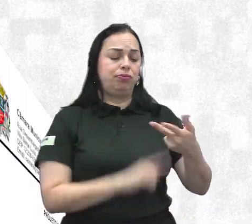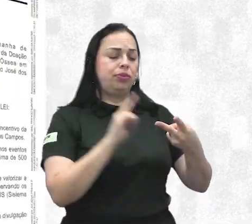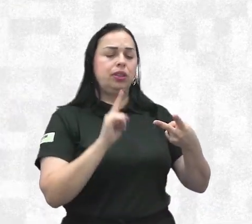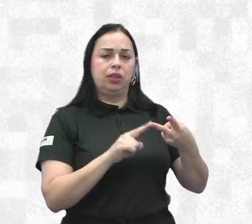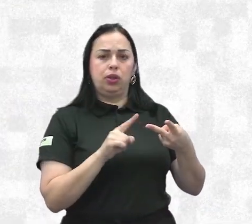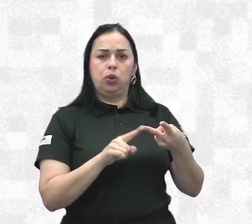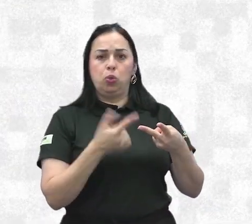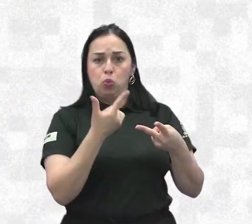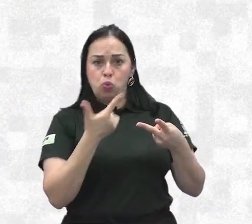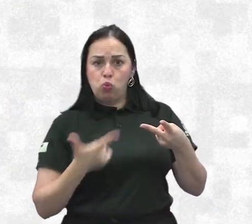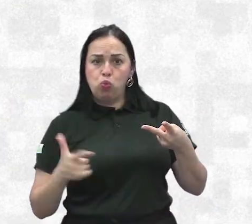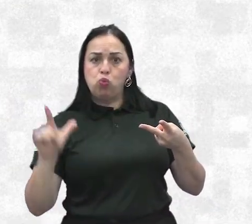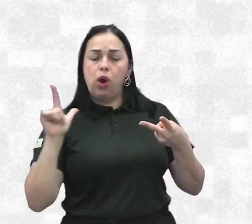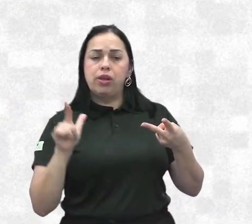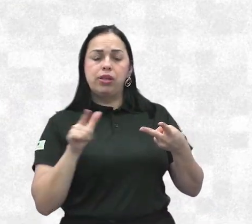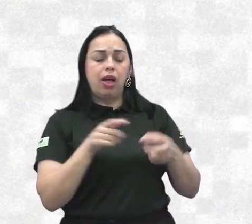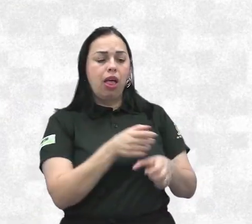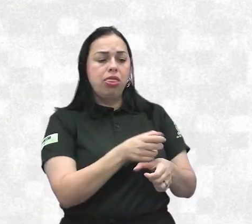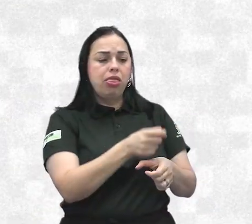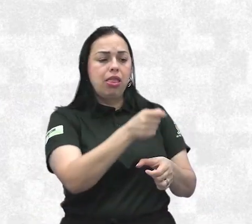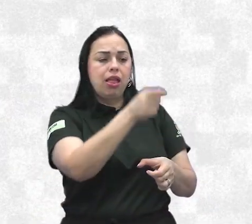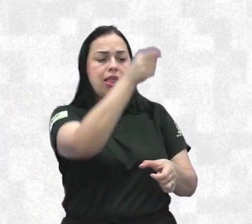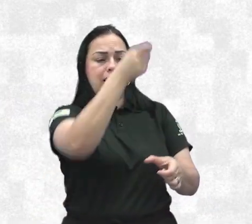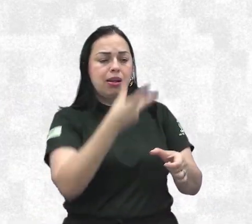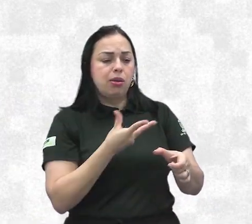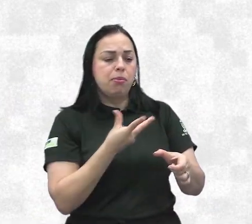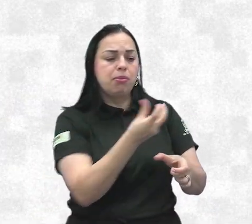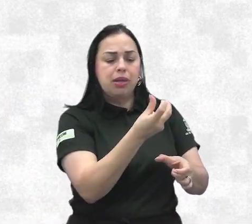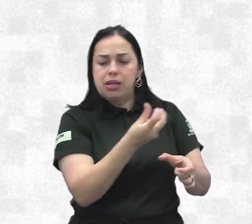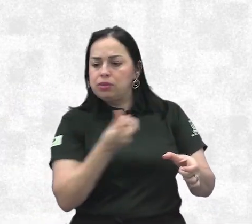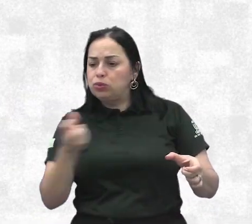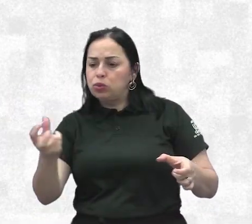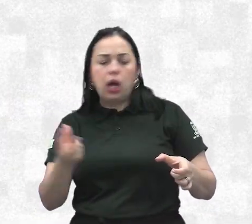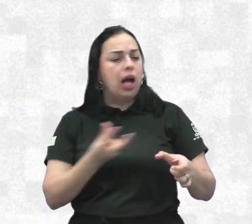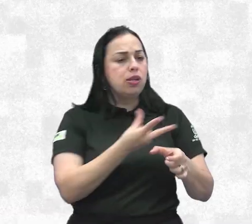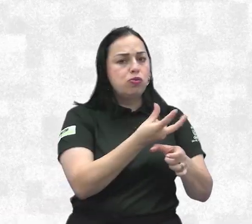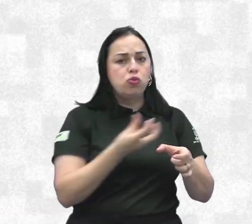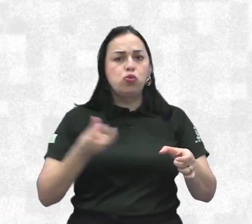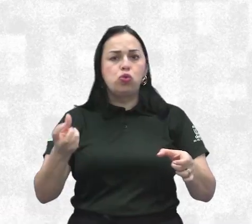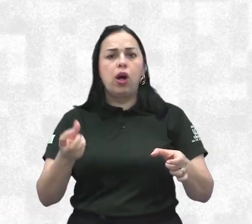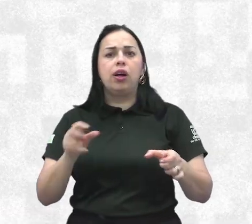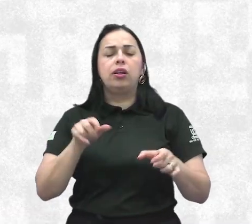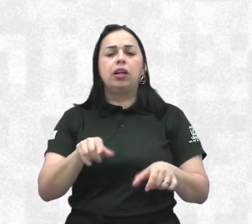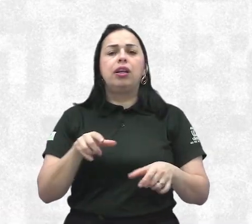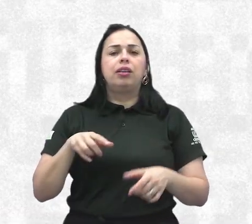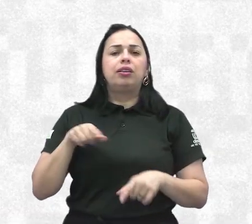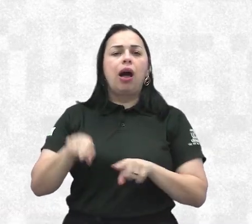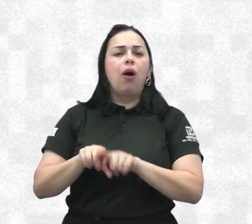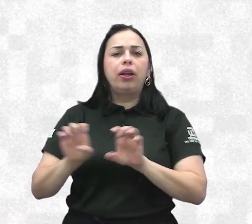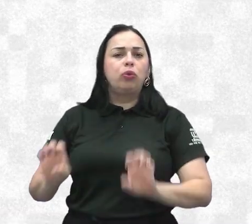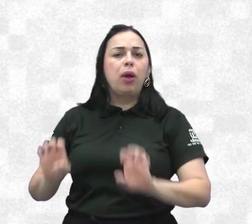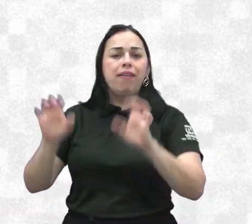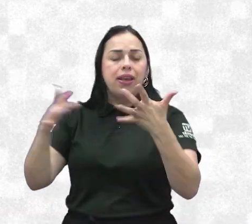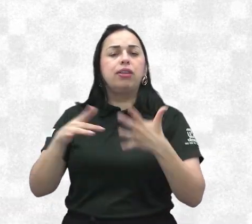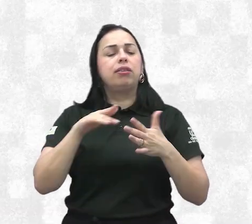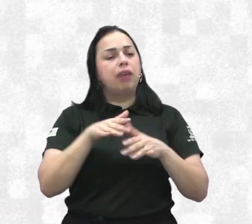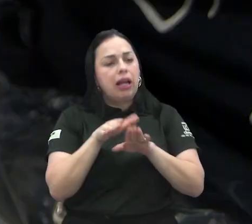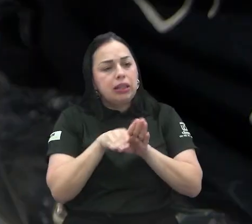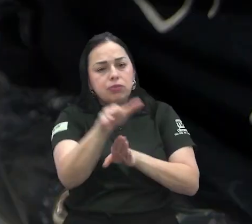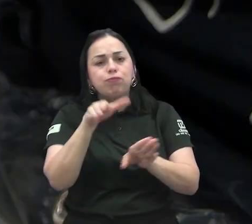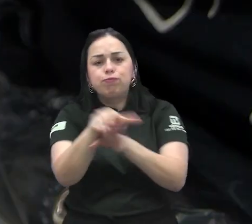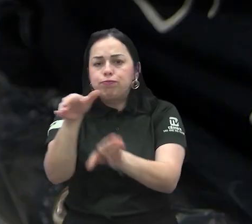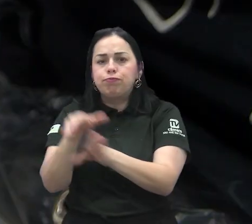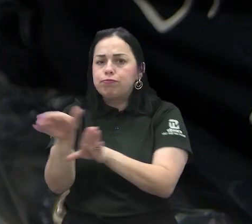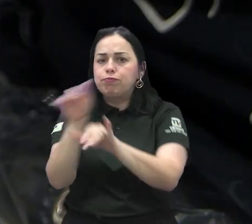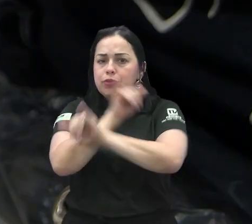doações. O outro incentiva a realização de campanhas de conscientização sobre a doação em eventos públicos da cidade.